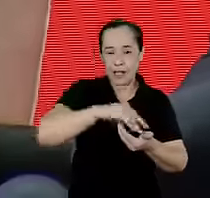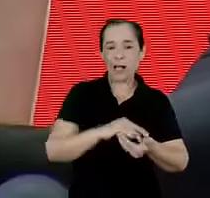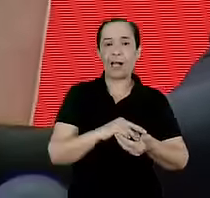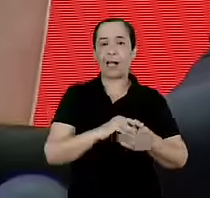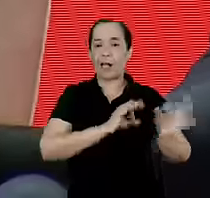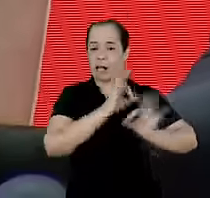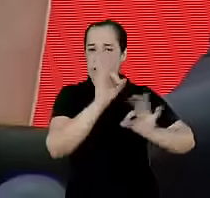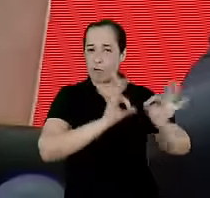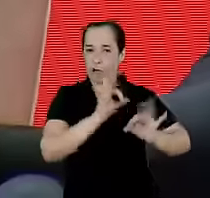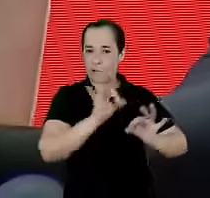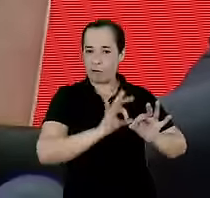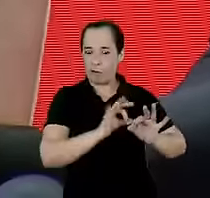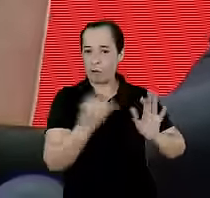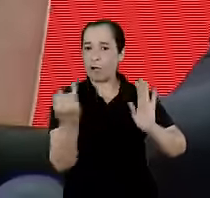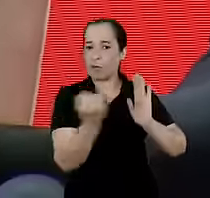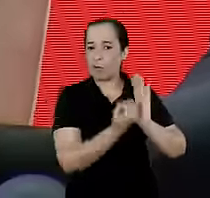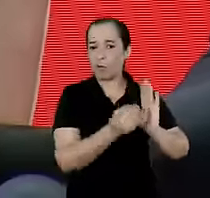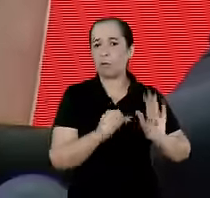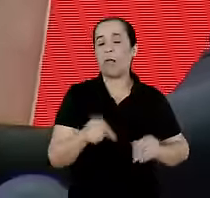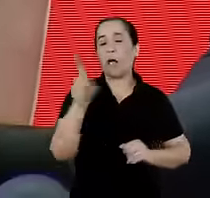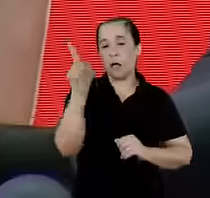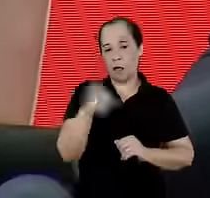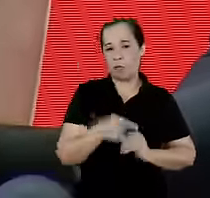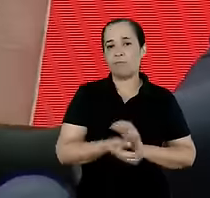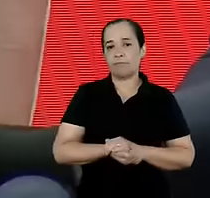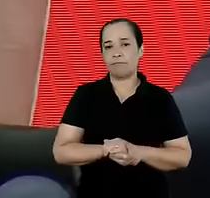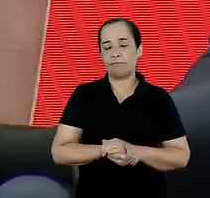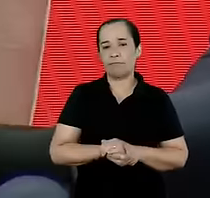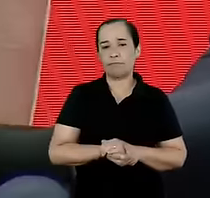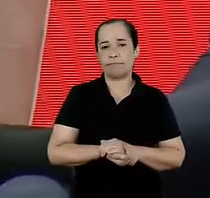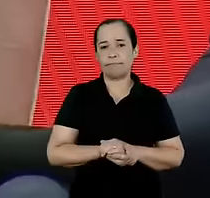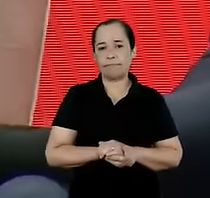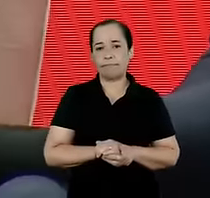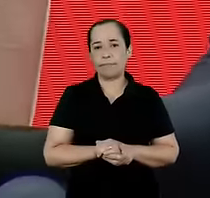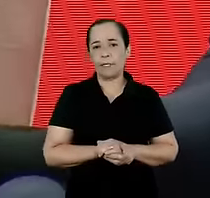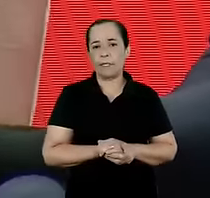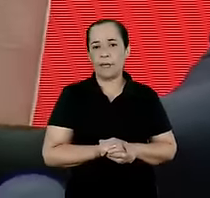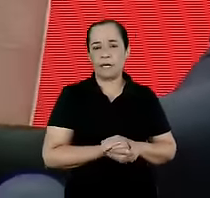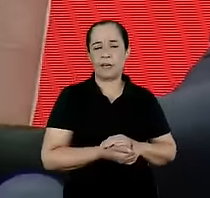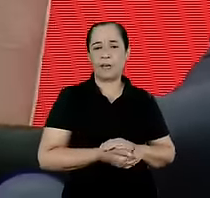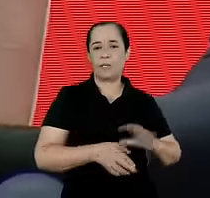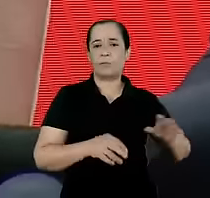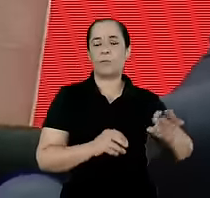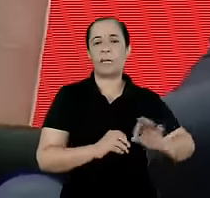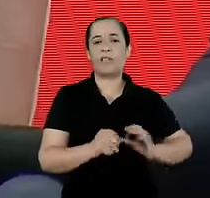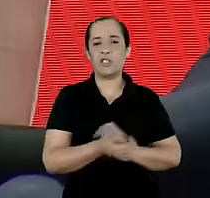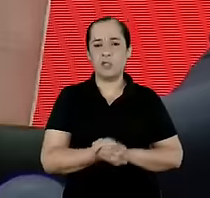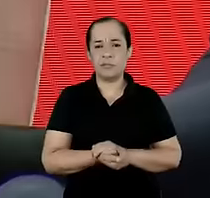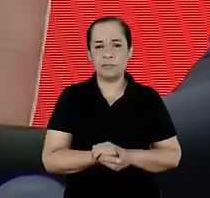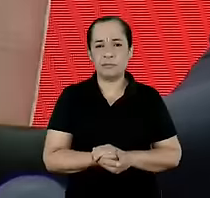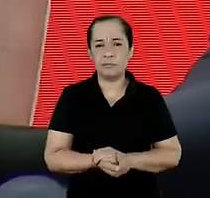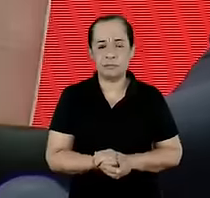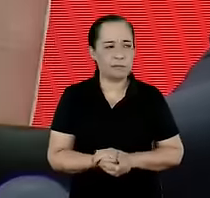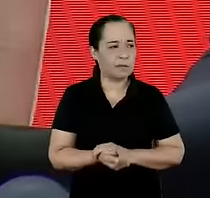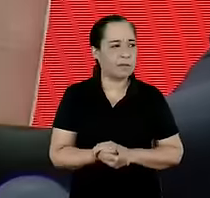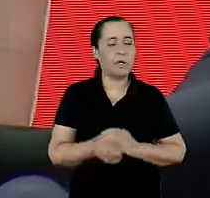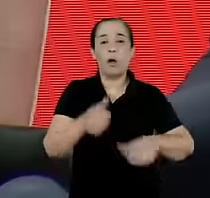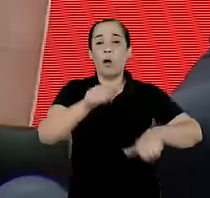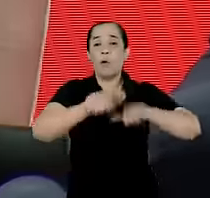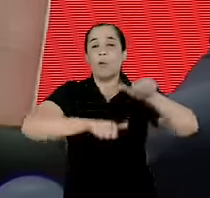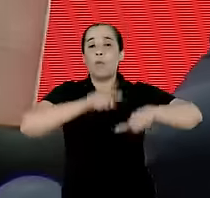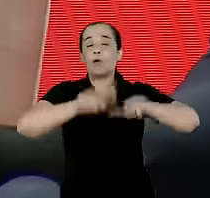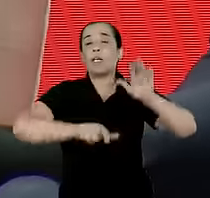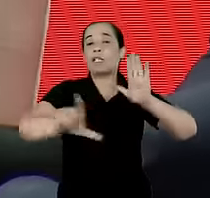é a reforma tributária eh eh o principal objetivo da reforma tributária do Iva não é arrecadar mais é é